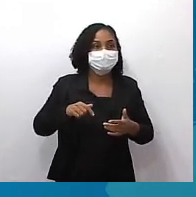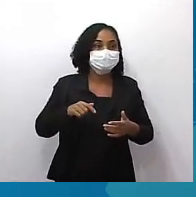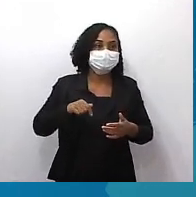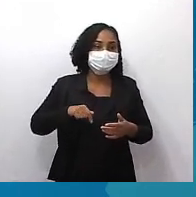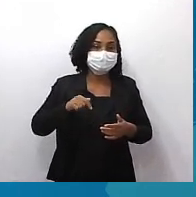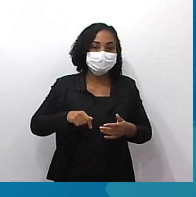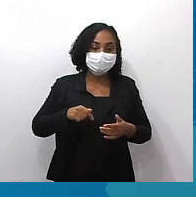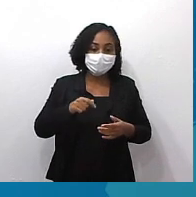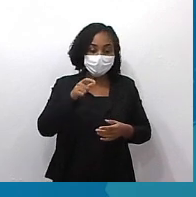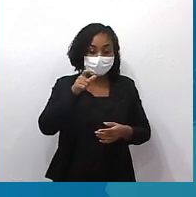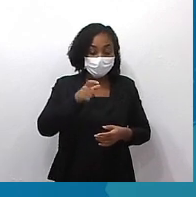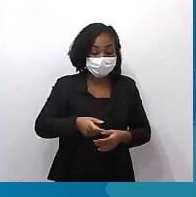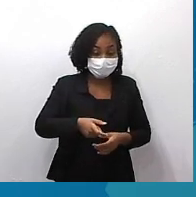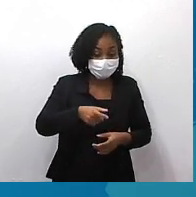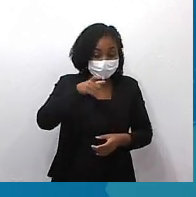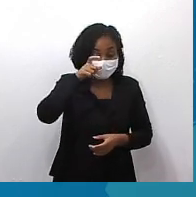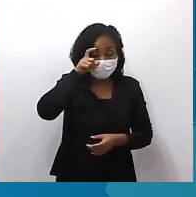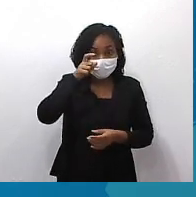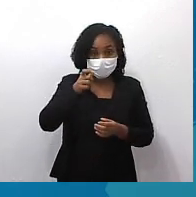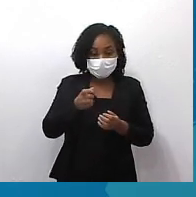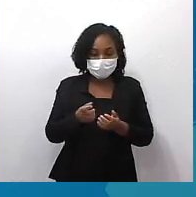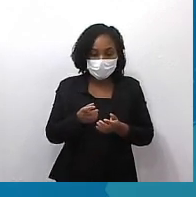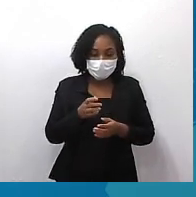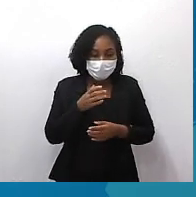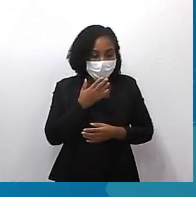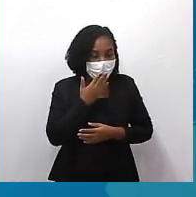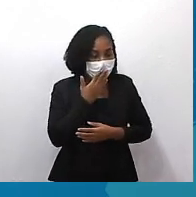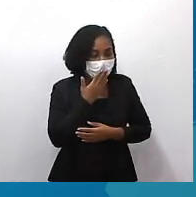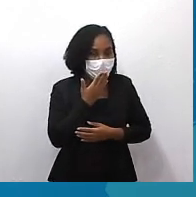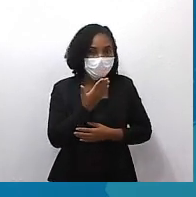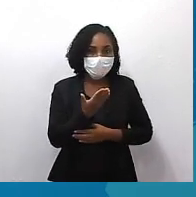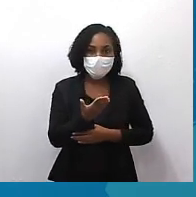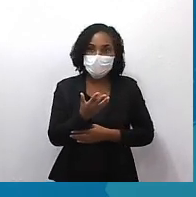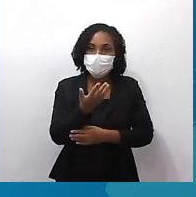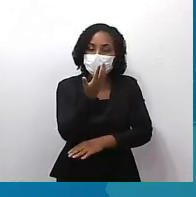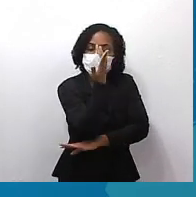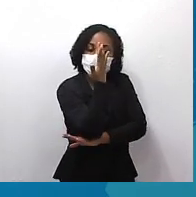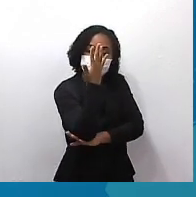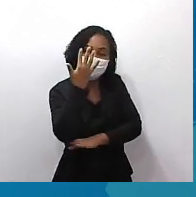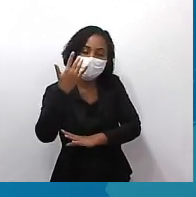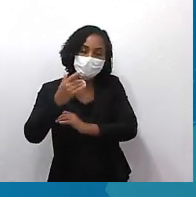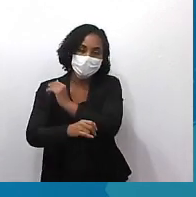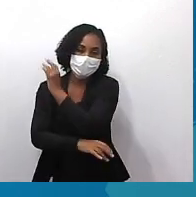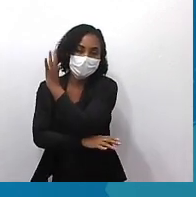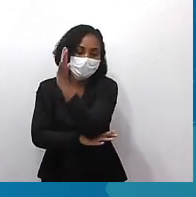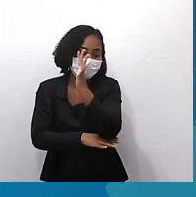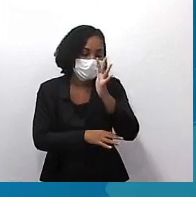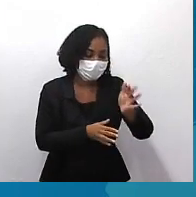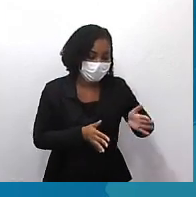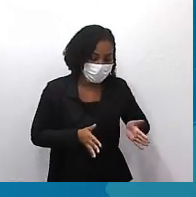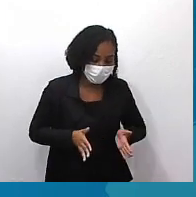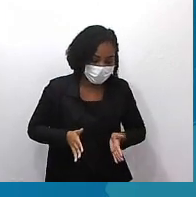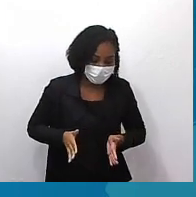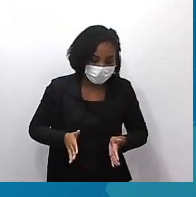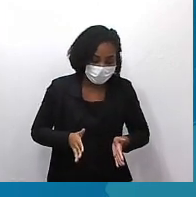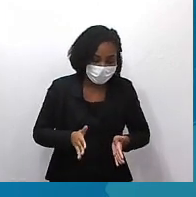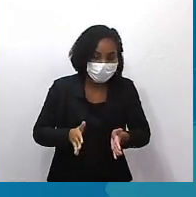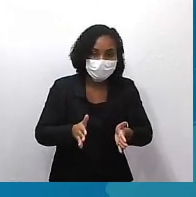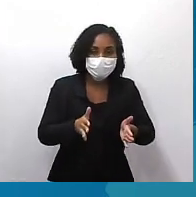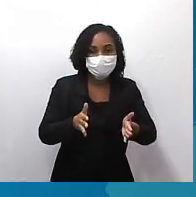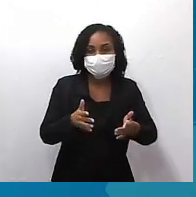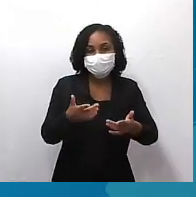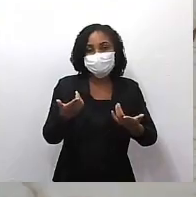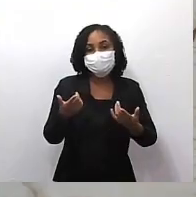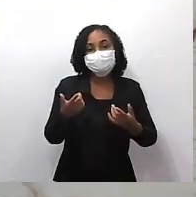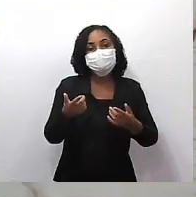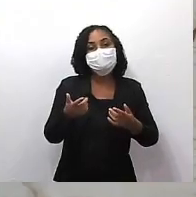do descobrimento, né? Era um período em que tudo ainda era cheio de vegetação, eu não tinha estradas, eu não tinha como circular nas cidades